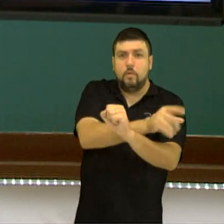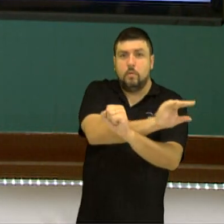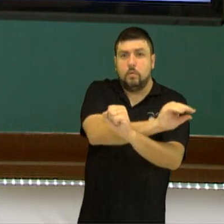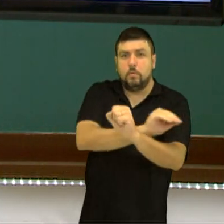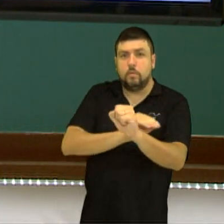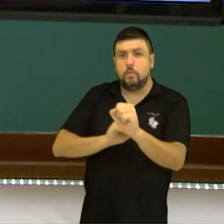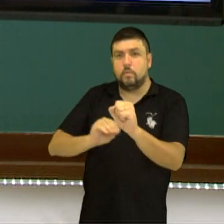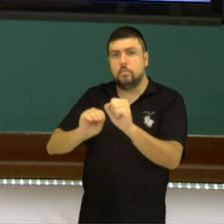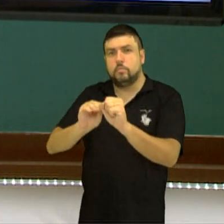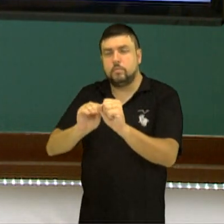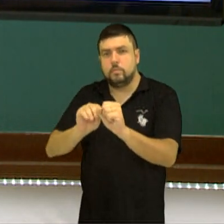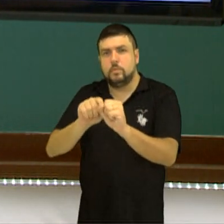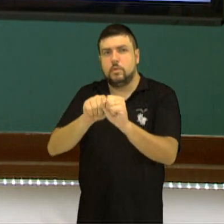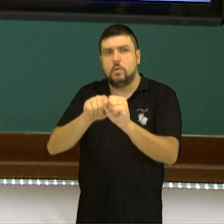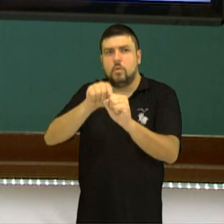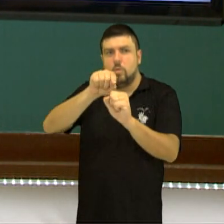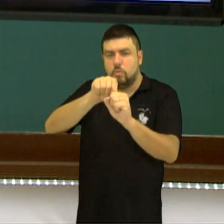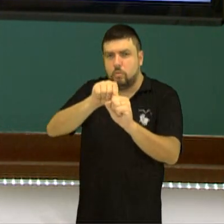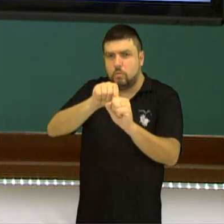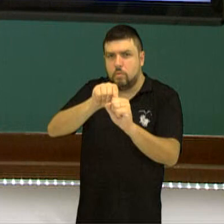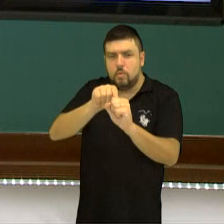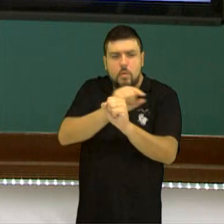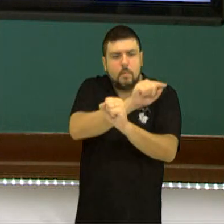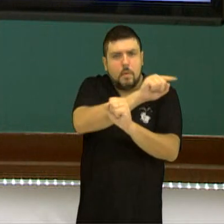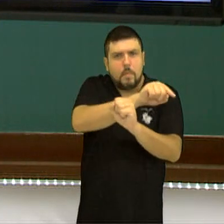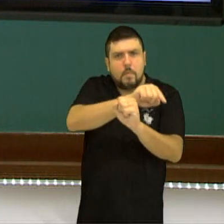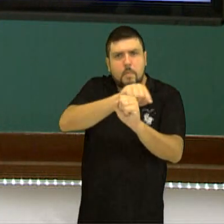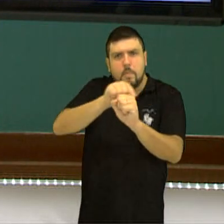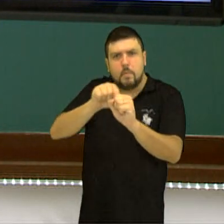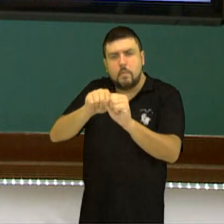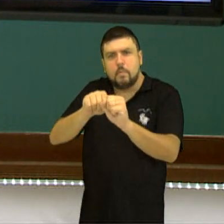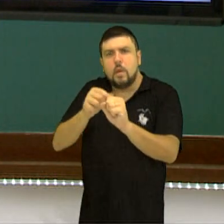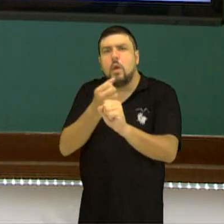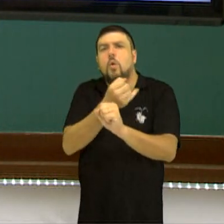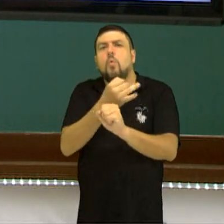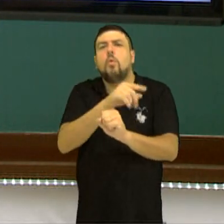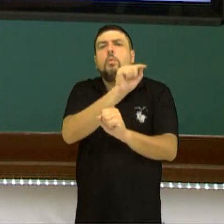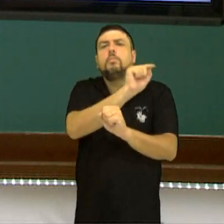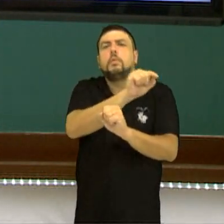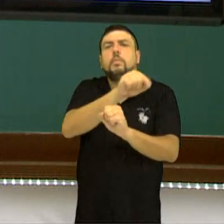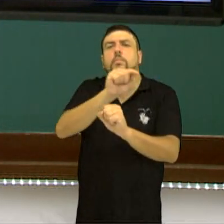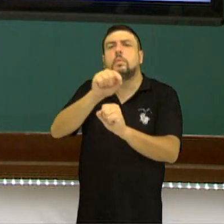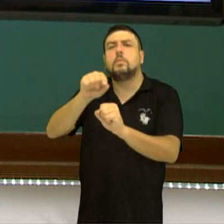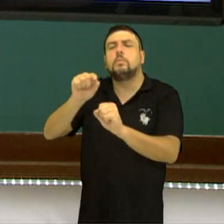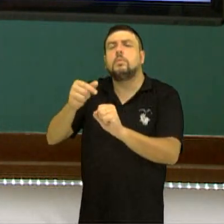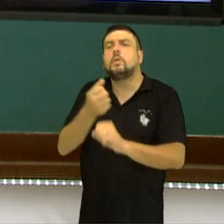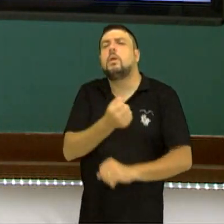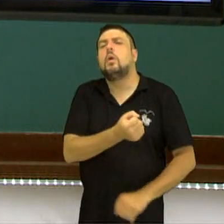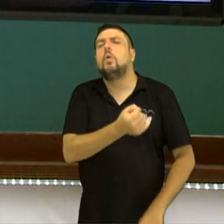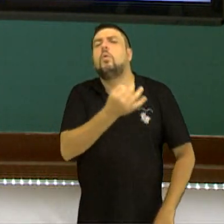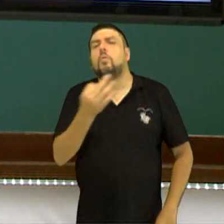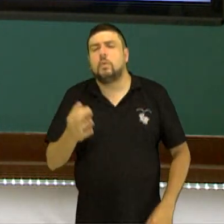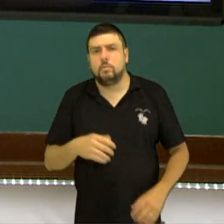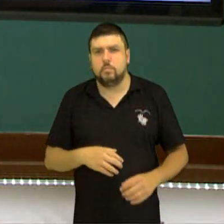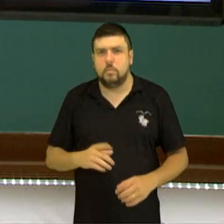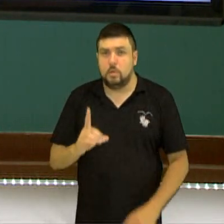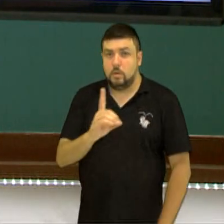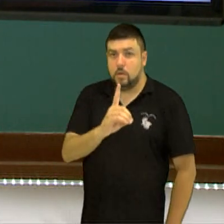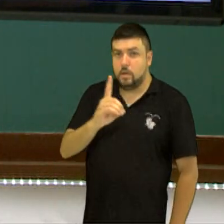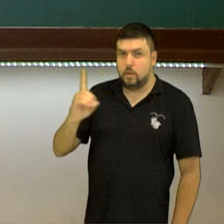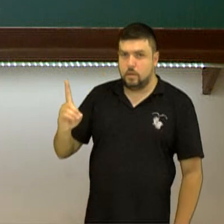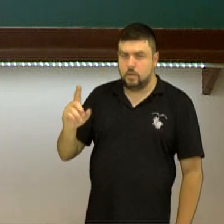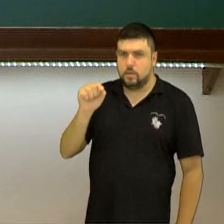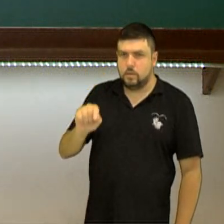pular. Como a gente vai pular para a direita, então a gente está pulando no sentido negativo, no sentido da inferioridade da classe.